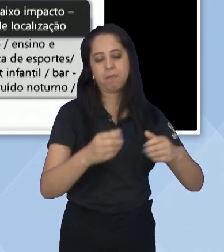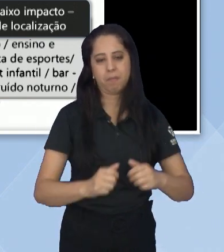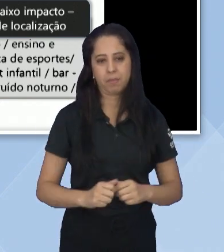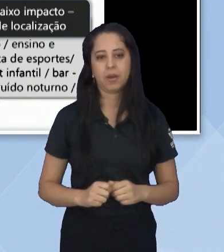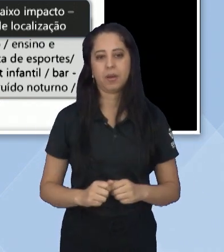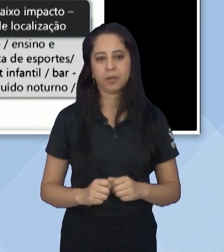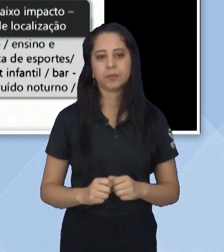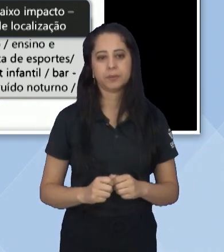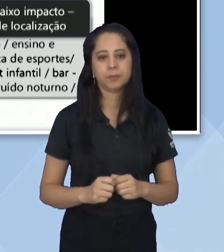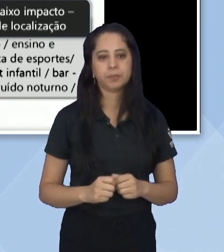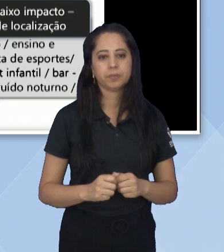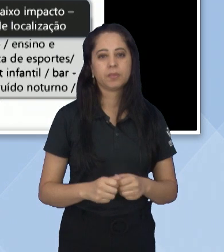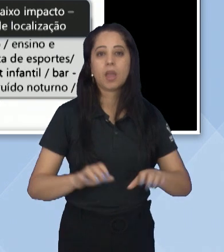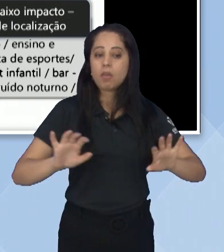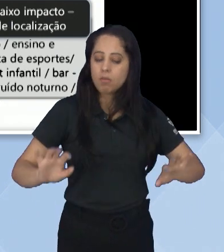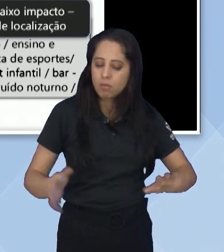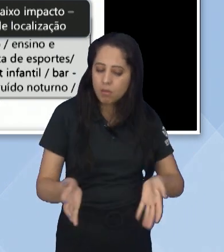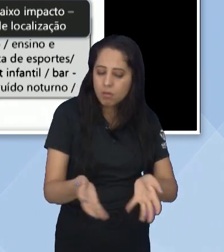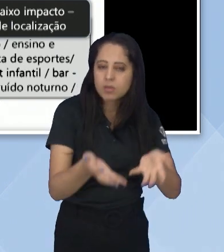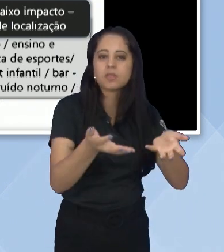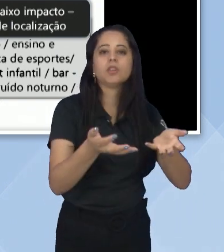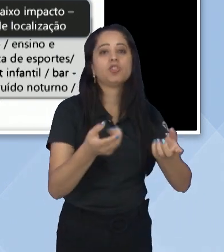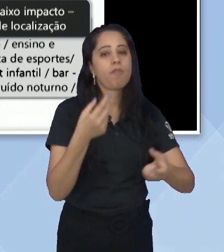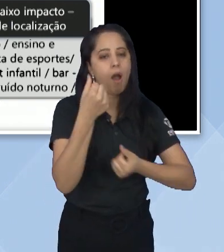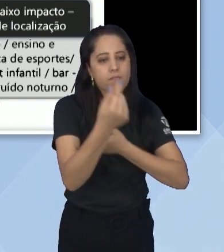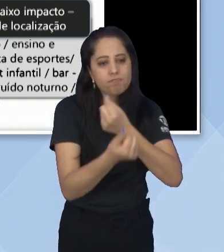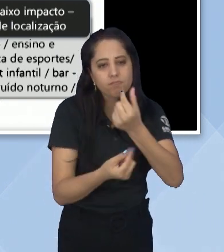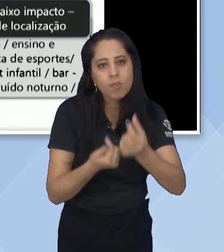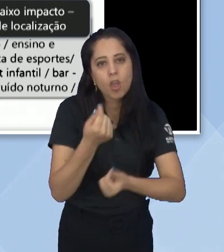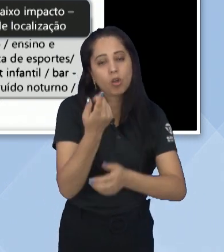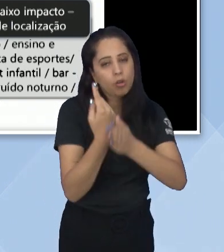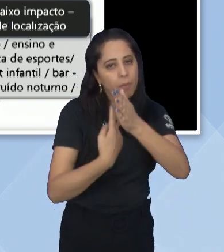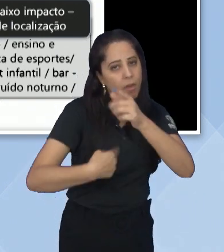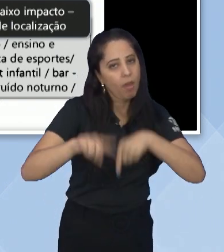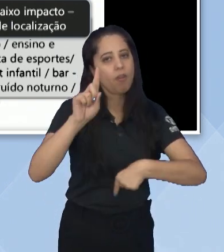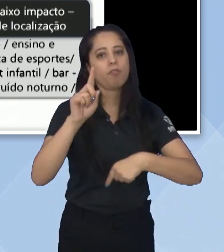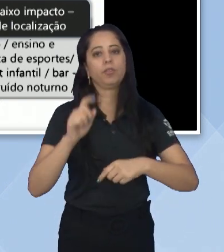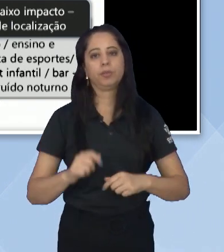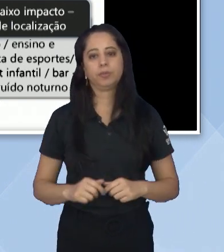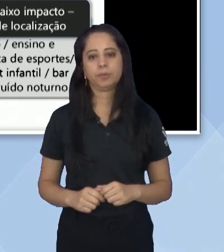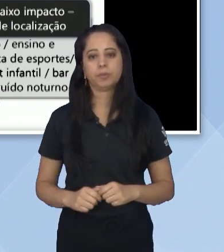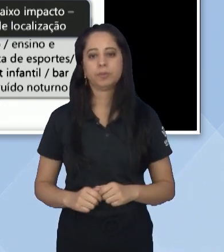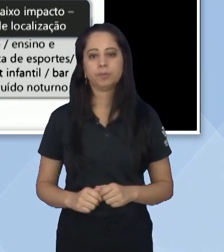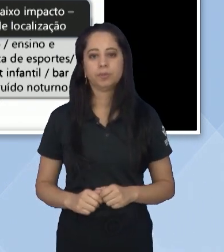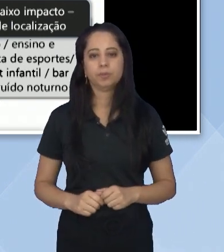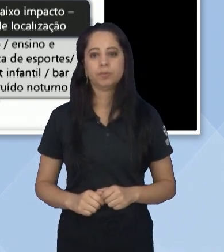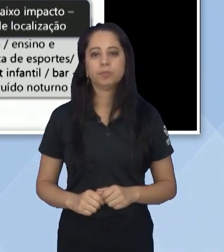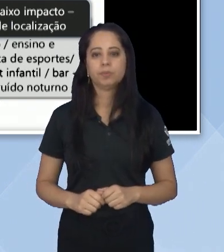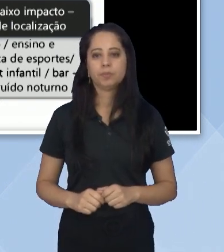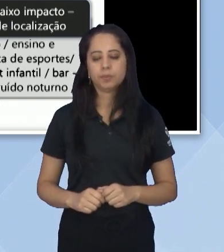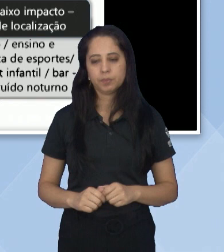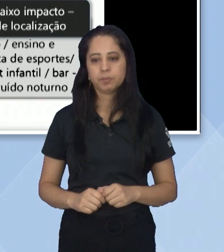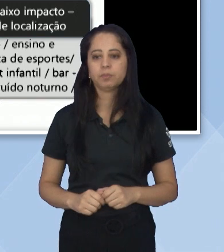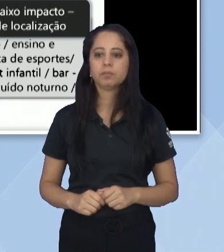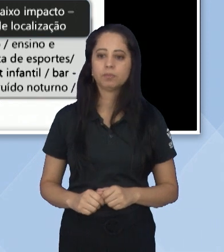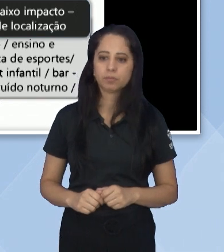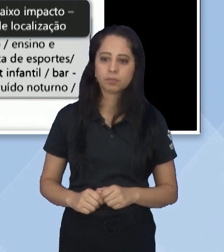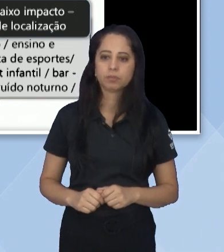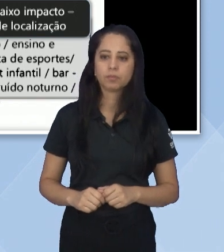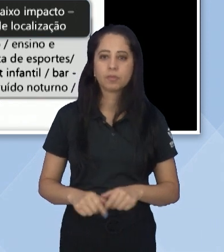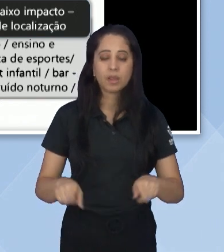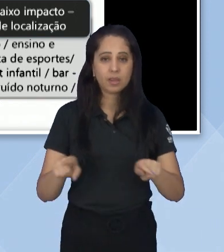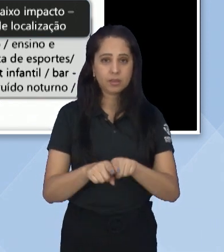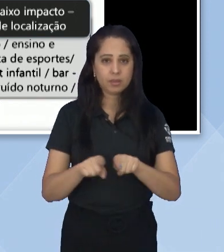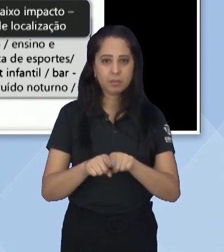exigido da lei para realmente fomentar uma economia para esses bairros e ajudar essas pessoas também estamos permitindo na região